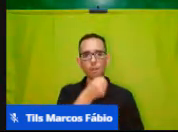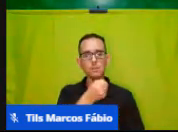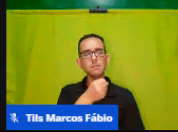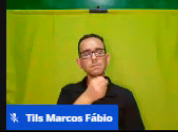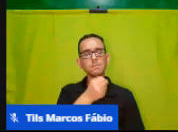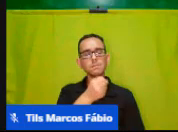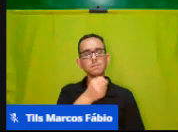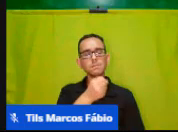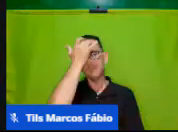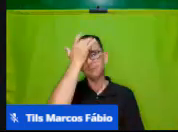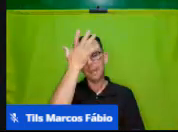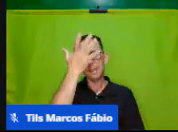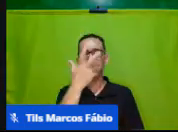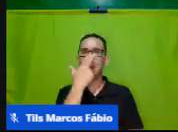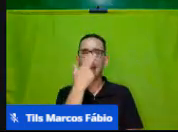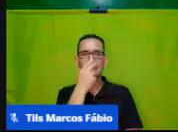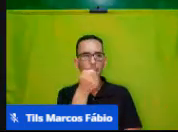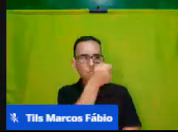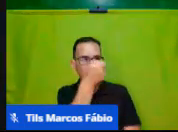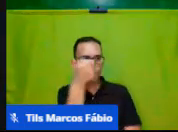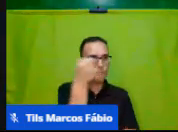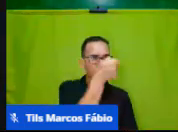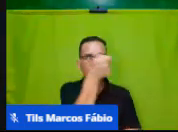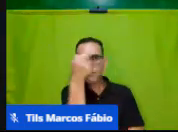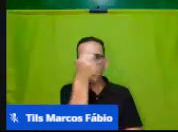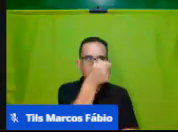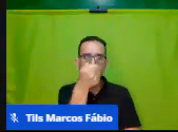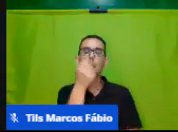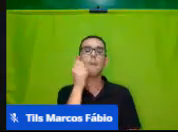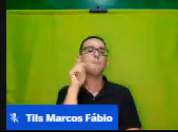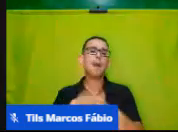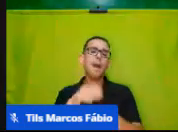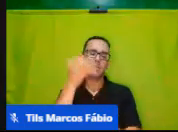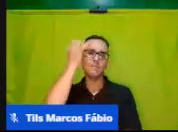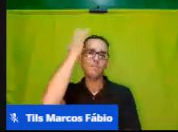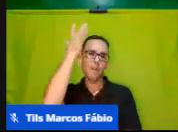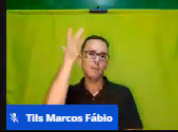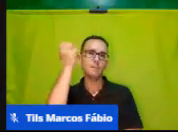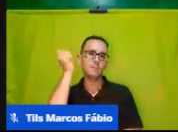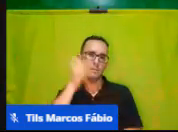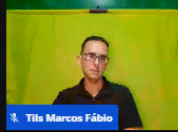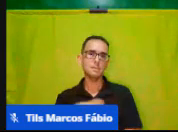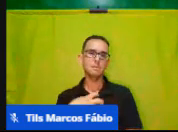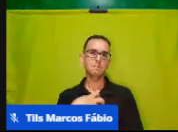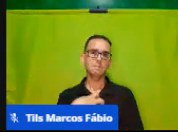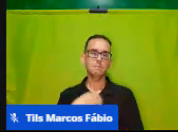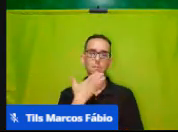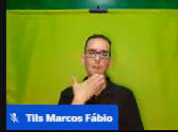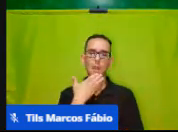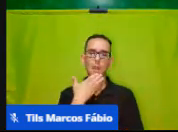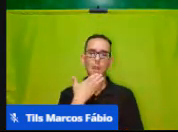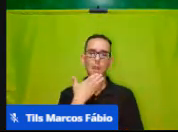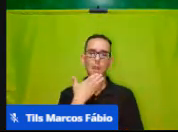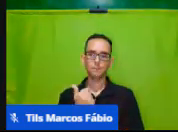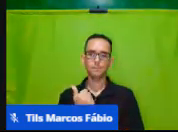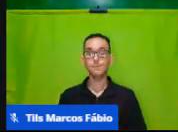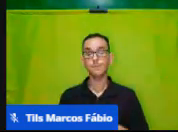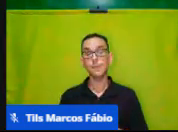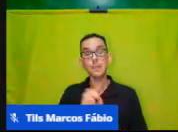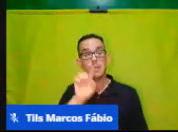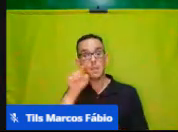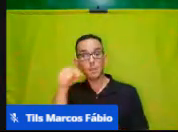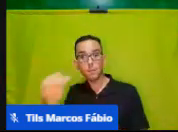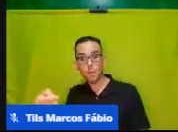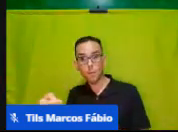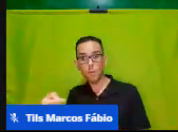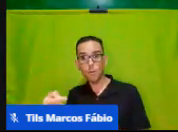tem um raio laser ali que você fica movimentando, né? Então, eu faço dessa forma, e aí depois eu